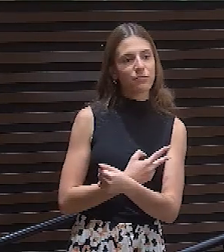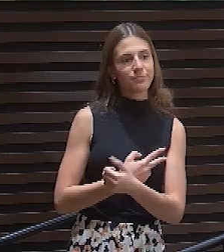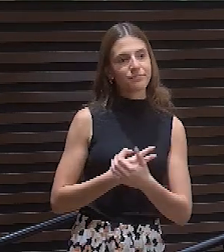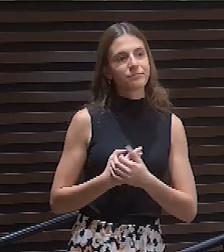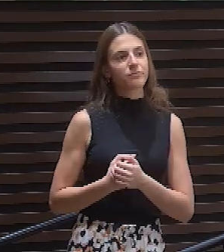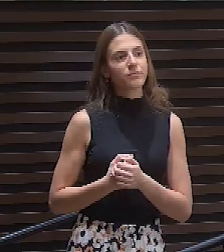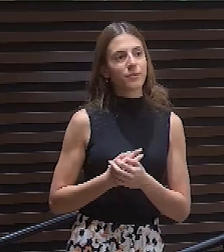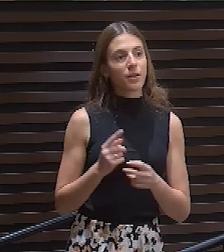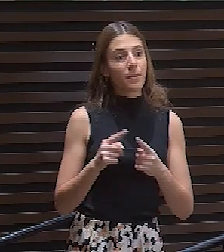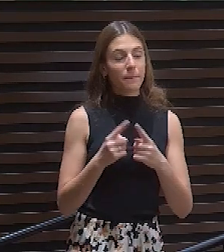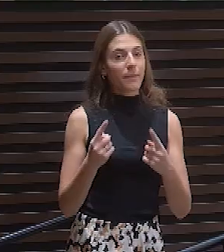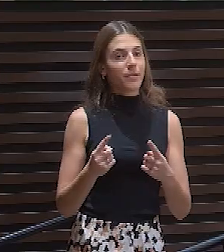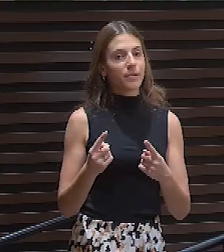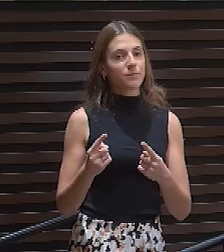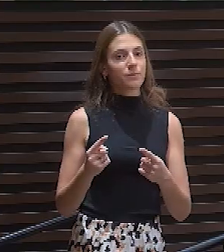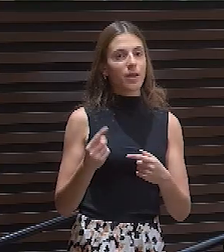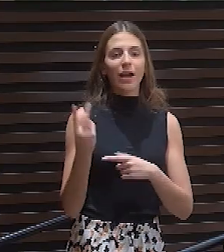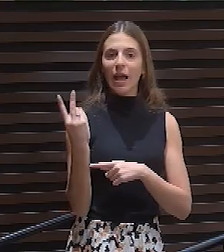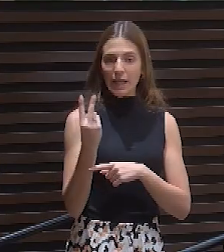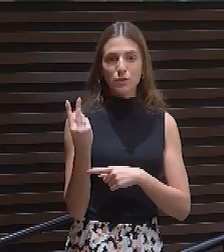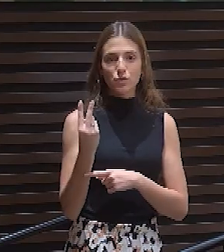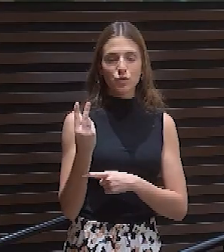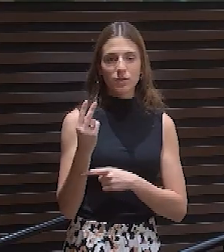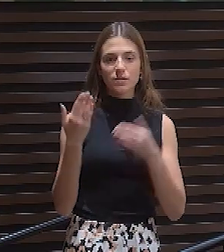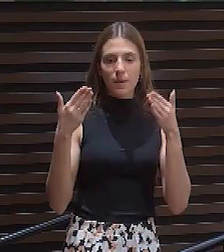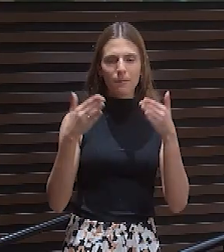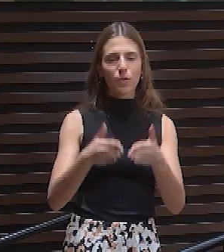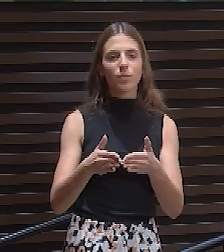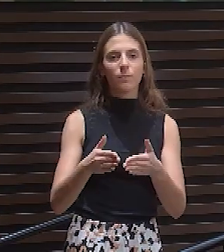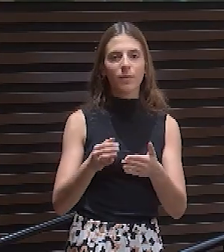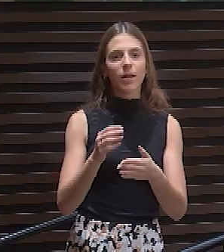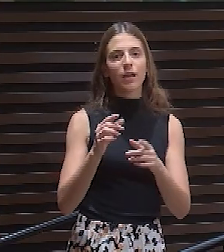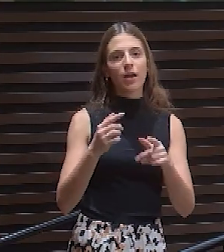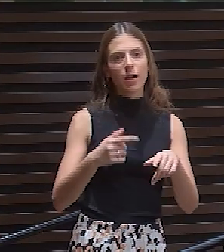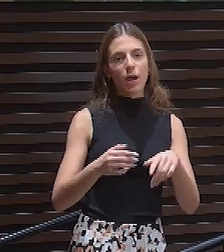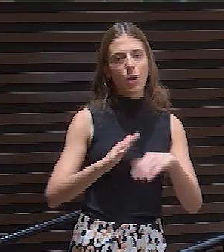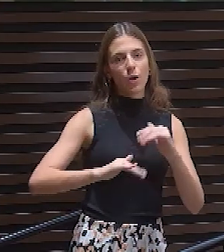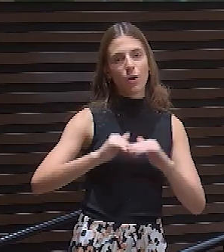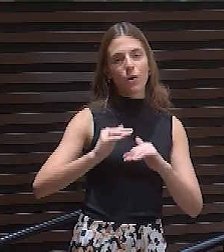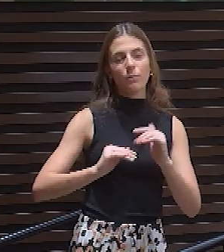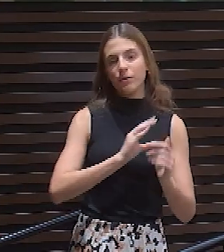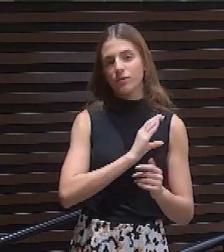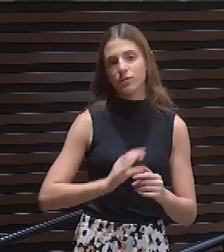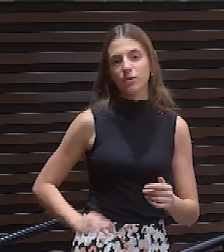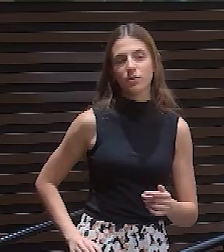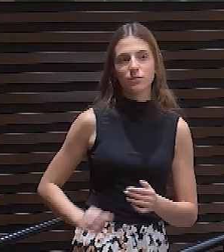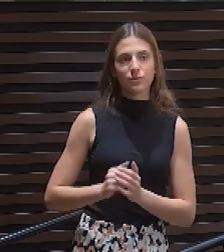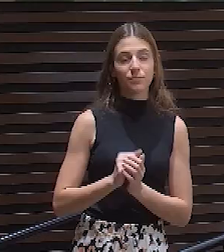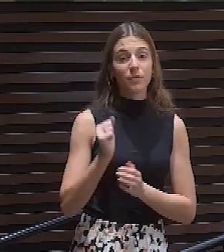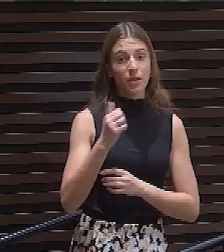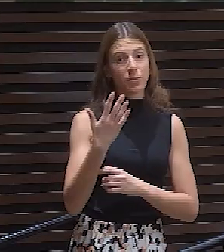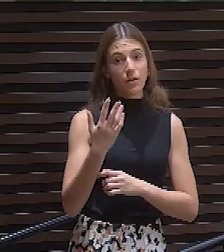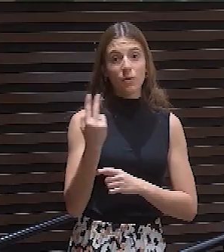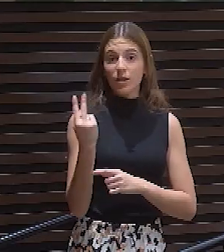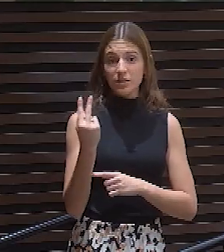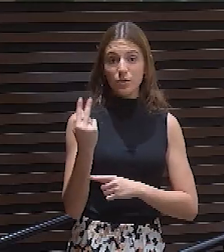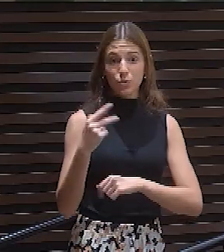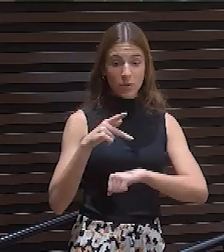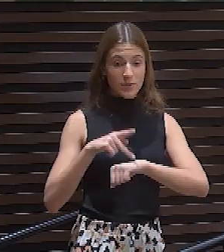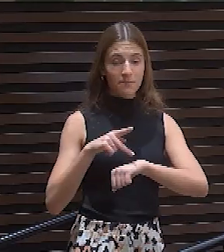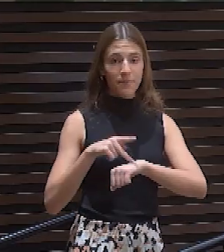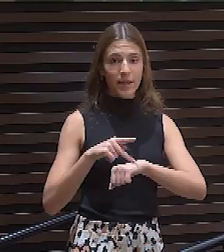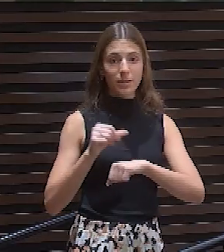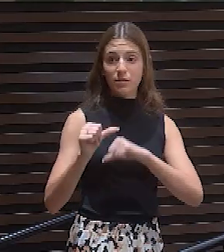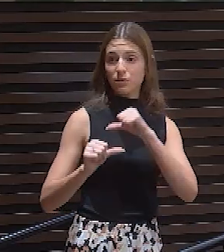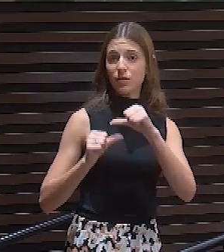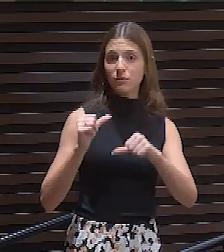Ambas apontam para a obra de Cristo. Essas pedras se tornam, portanto, importantes